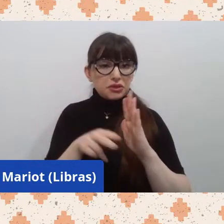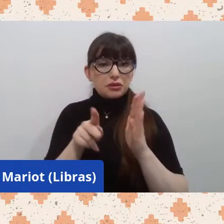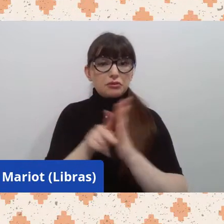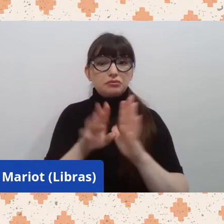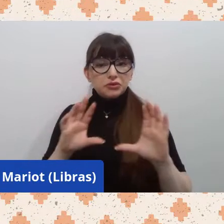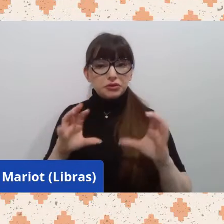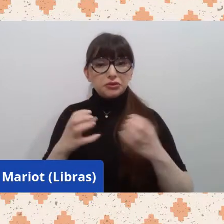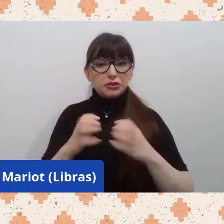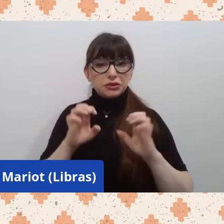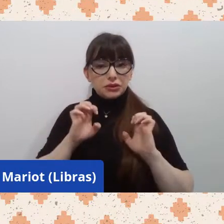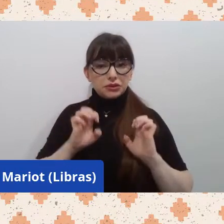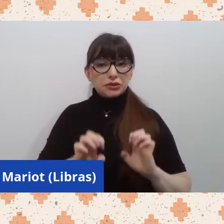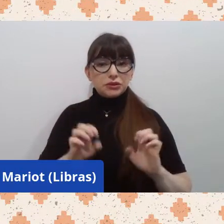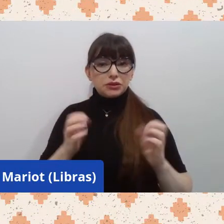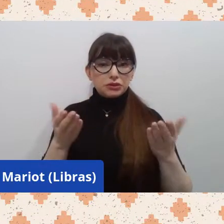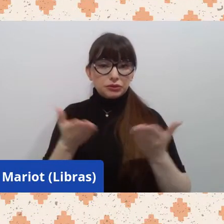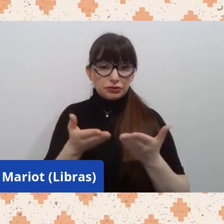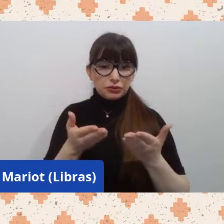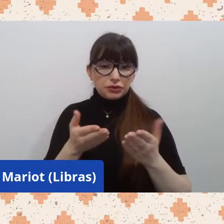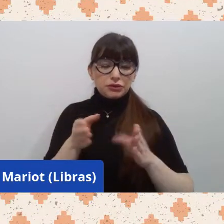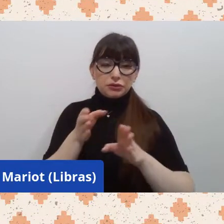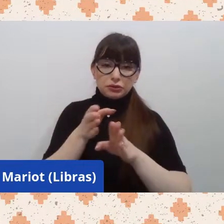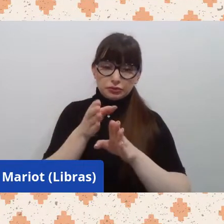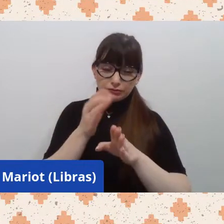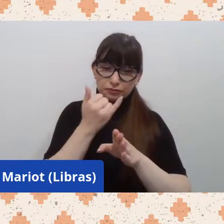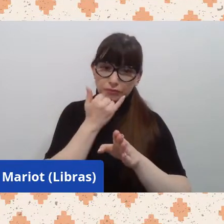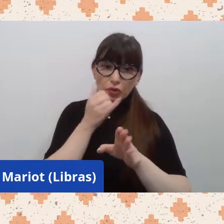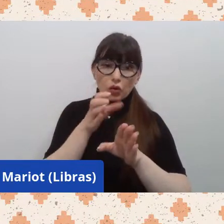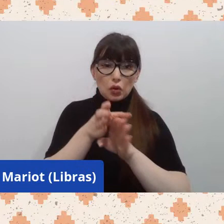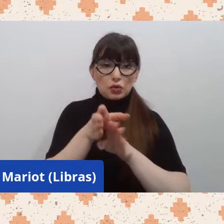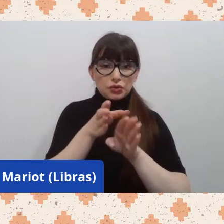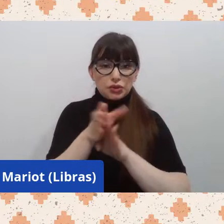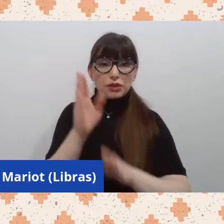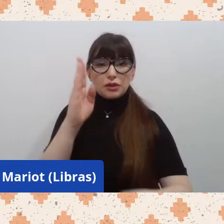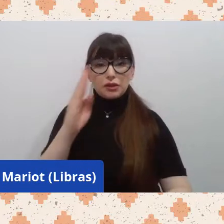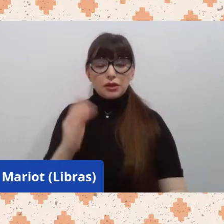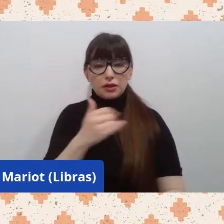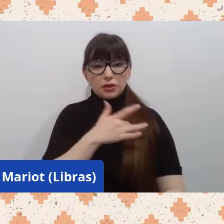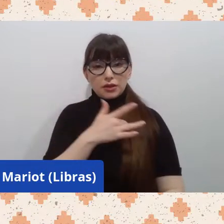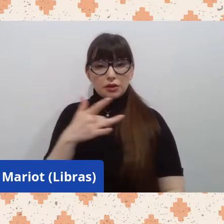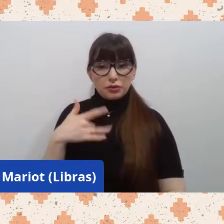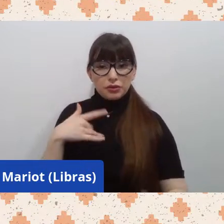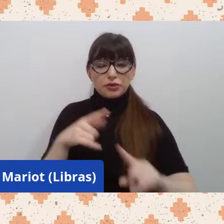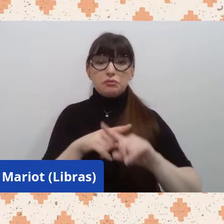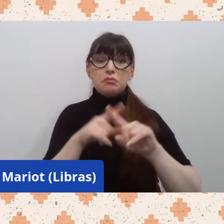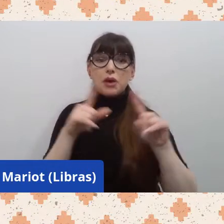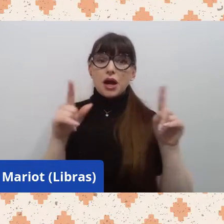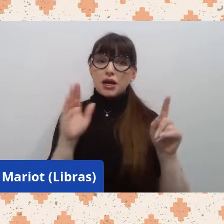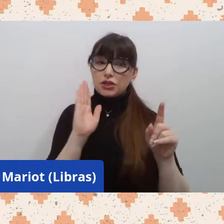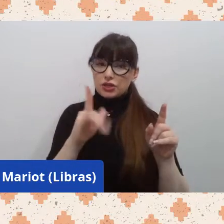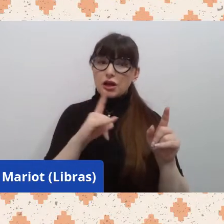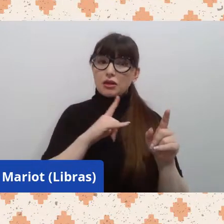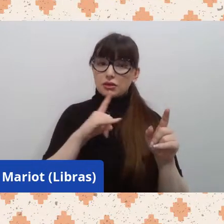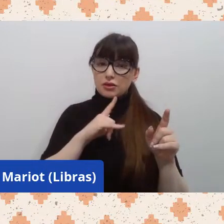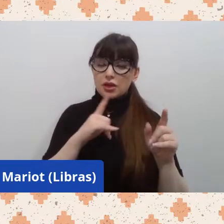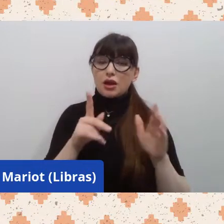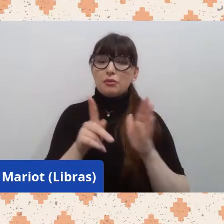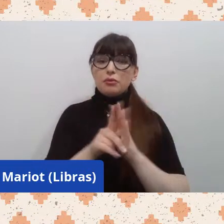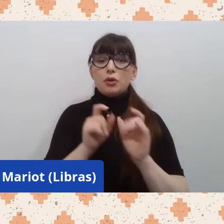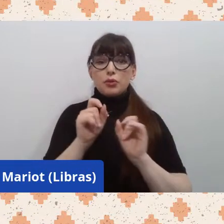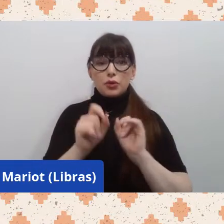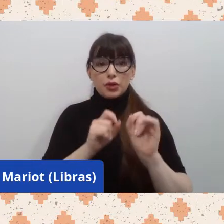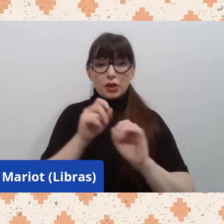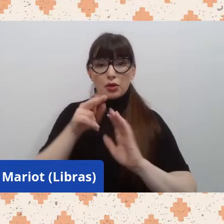de Ética, do Conselho Nacional de Saúde, mas encontra-se em tramitação na Câmara dos Deputados